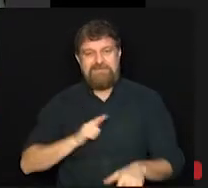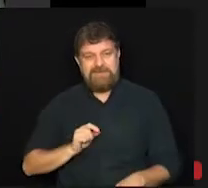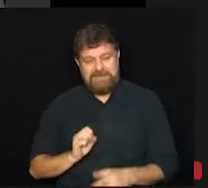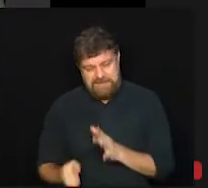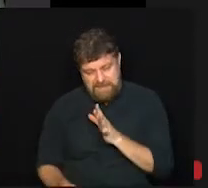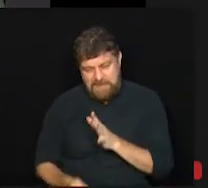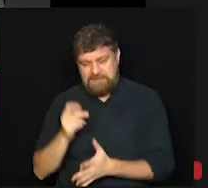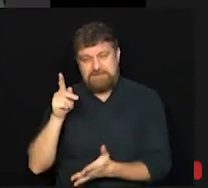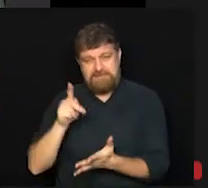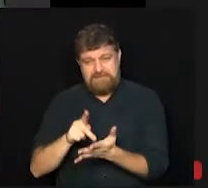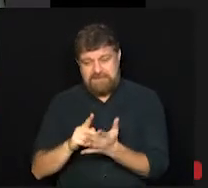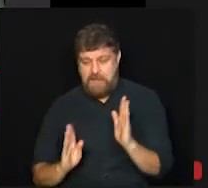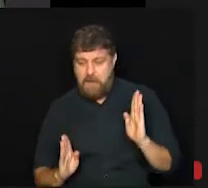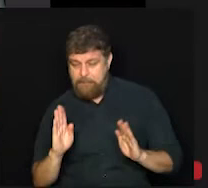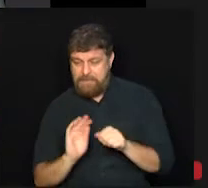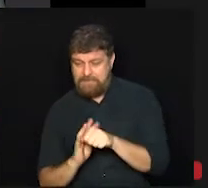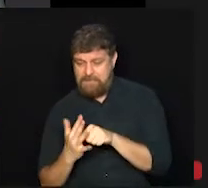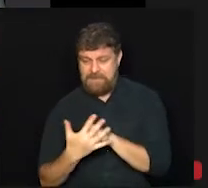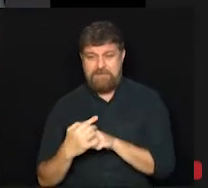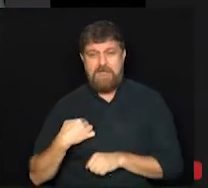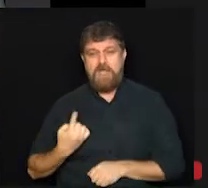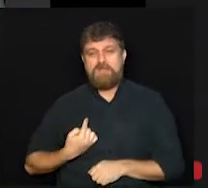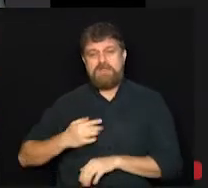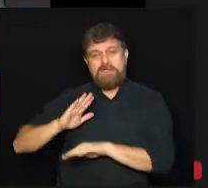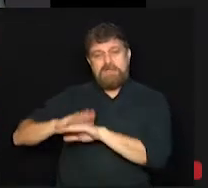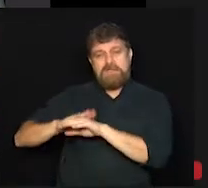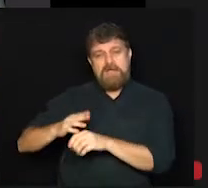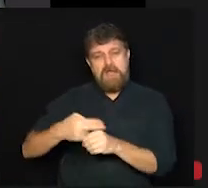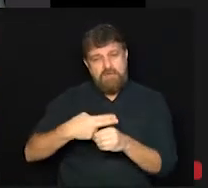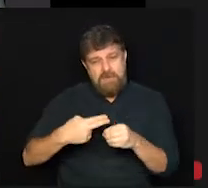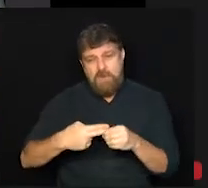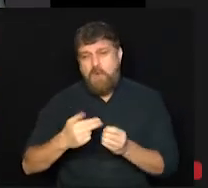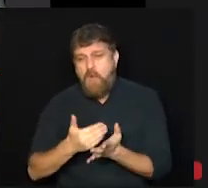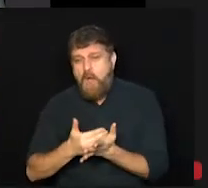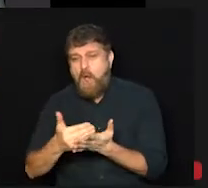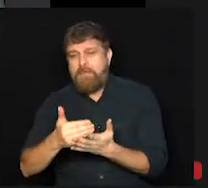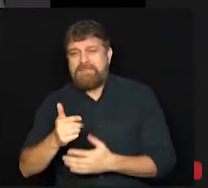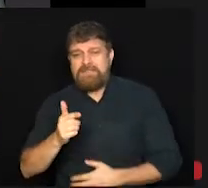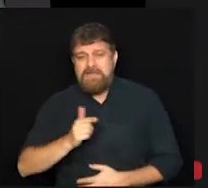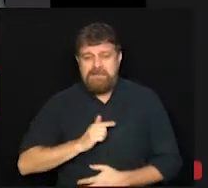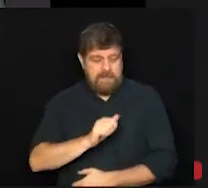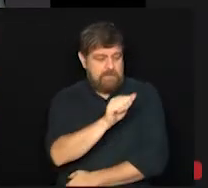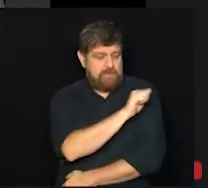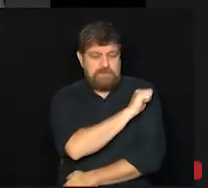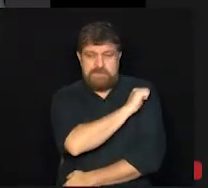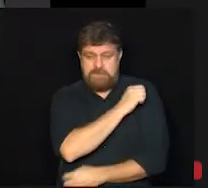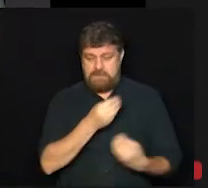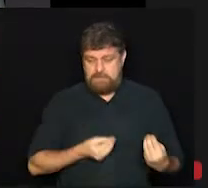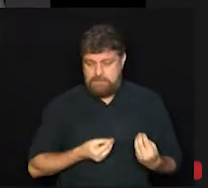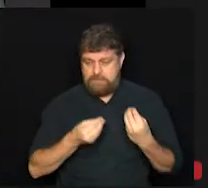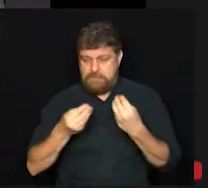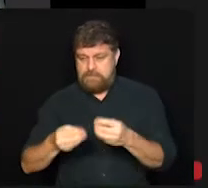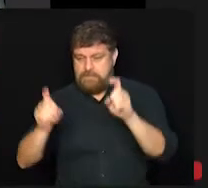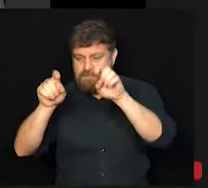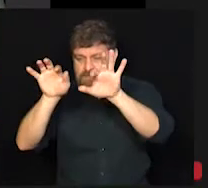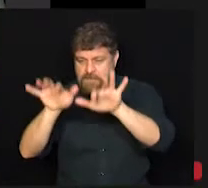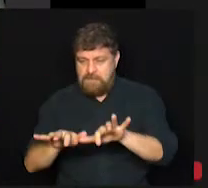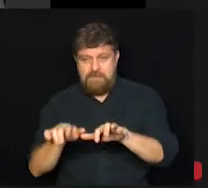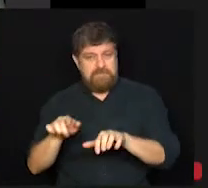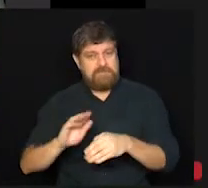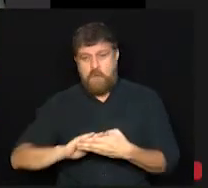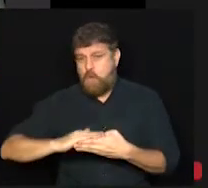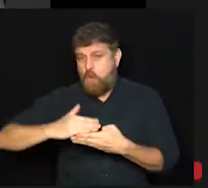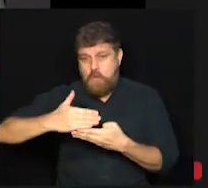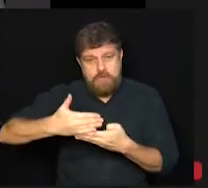realidade deste momento de pandemia, e o que nós fizemos na Unicamp é começar a emprestar para os estudantes computadores da própria Unicamp, notebooks da